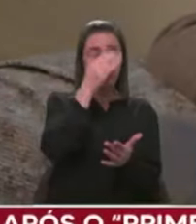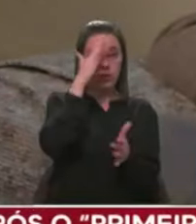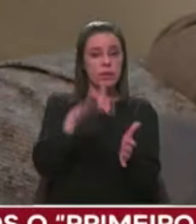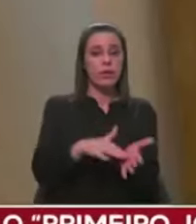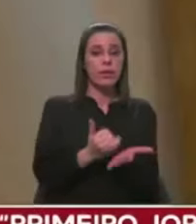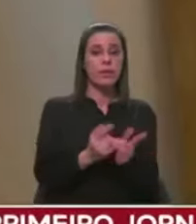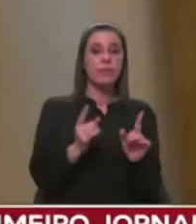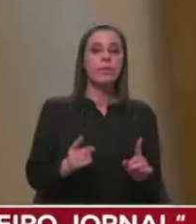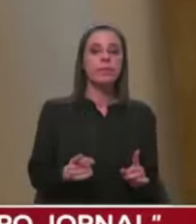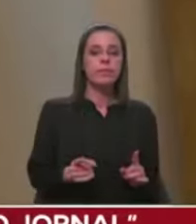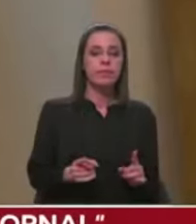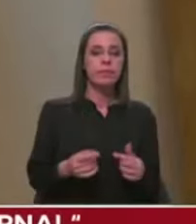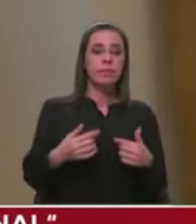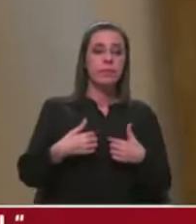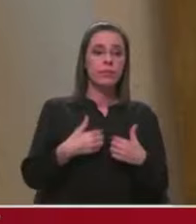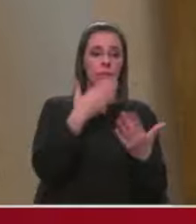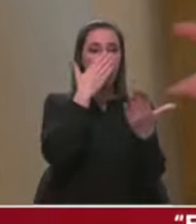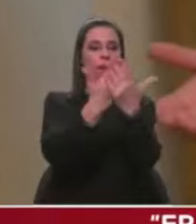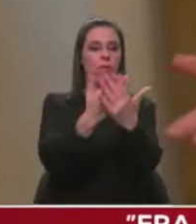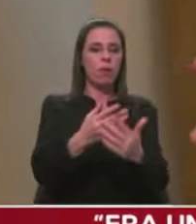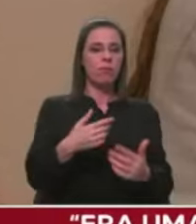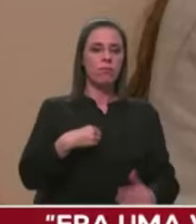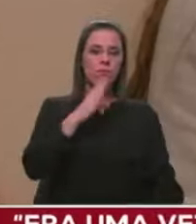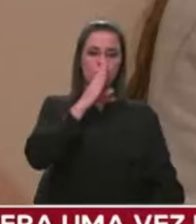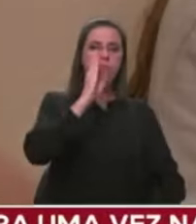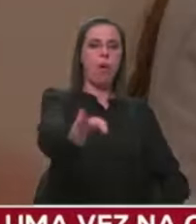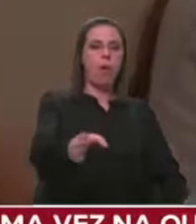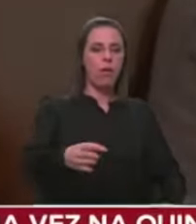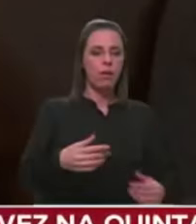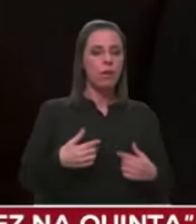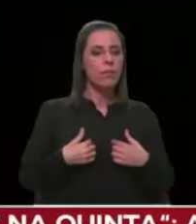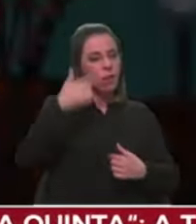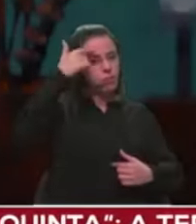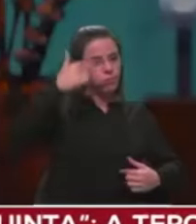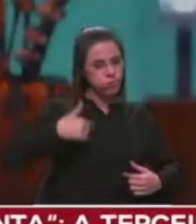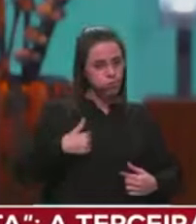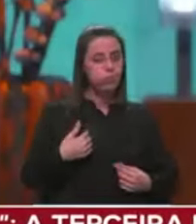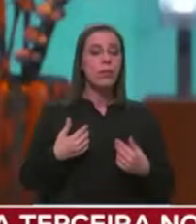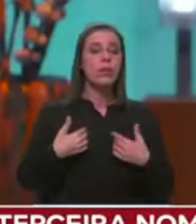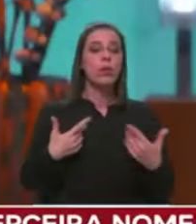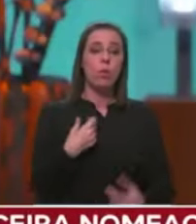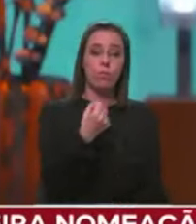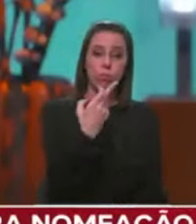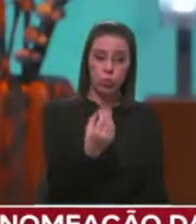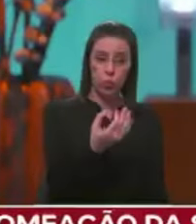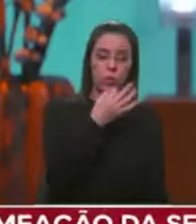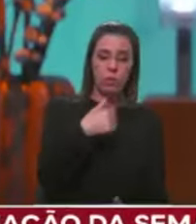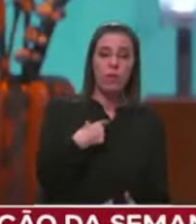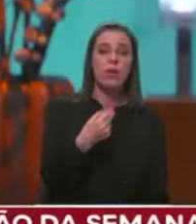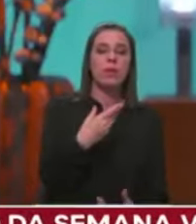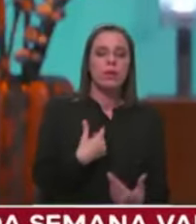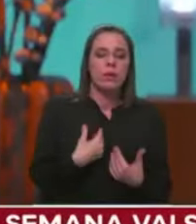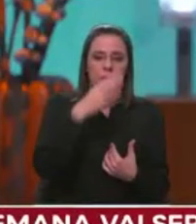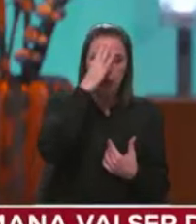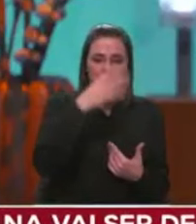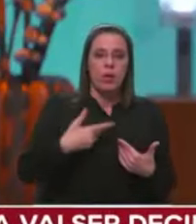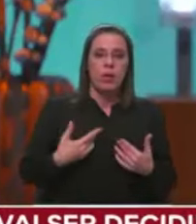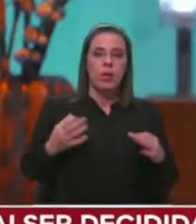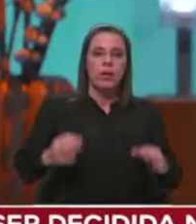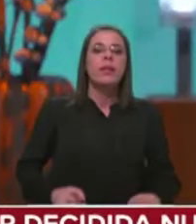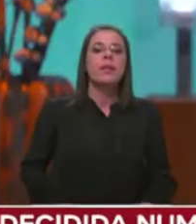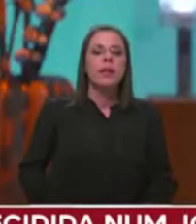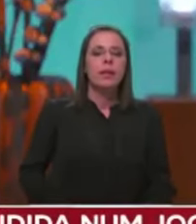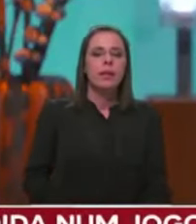eu achei sempre que eu os afrontava demais com aquilo que dizia, mas eu tenho a plena noção que eu sou o bruto a falar, eu tenho essa noção